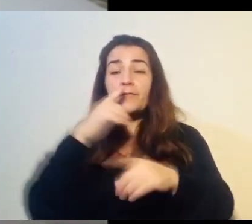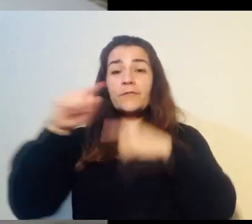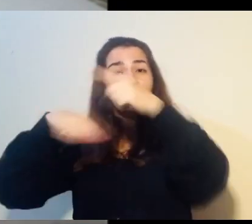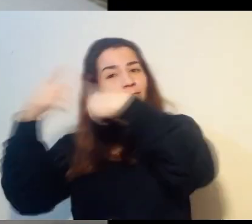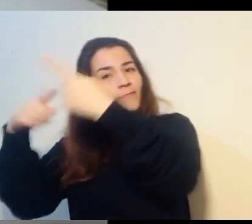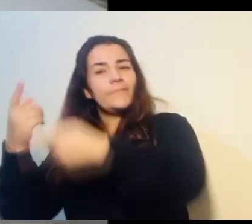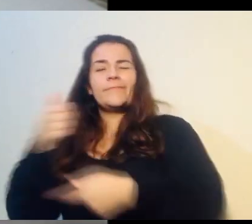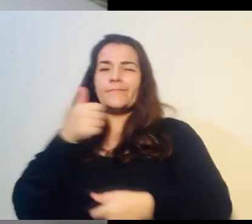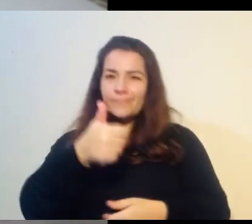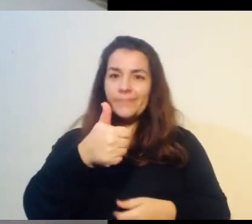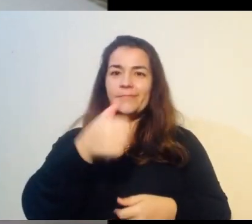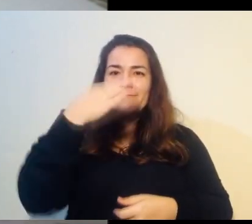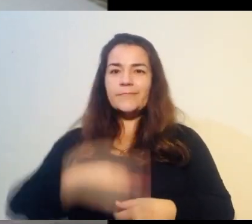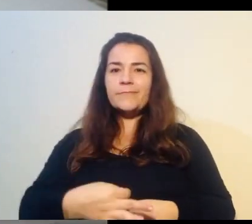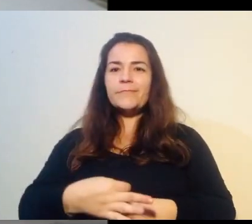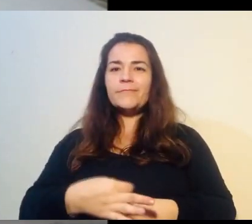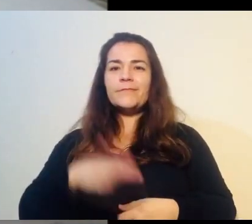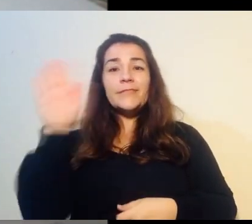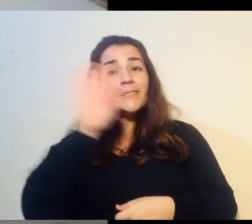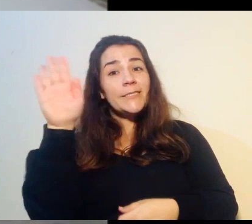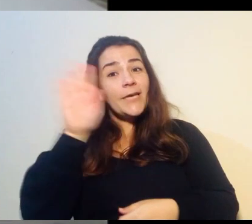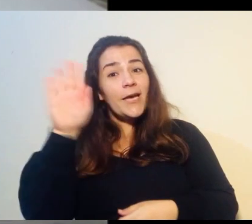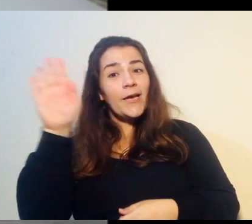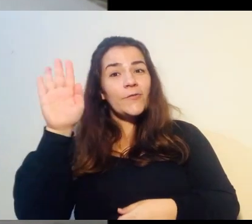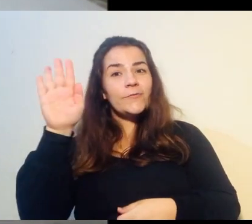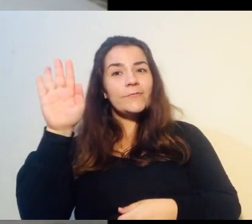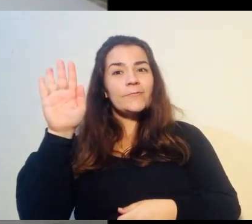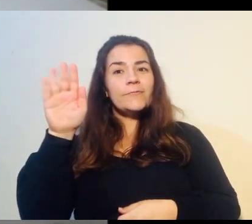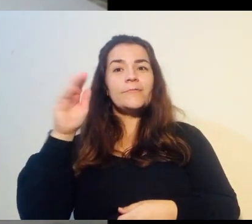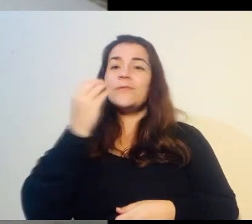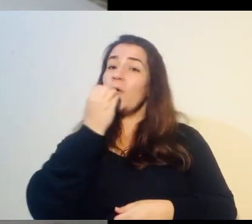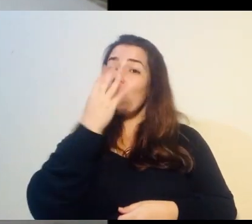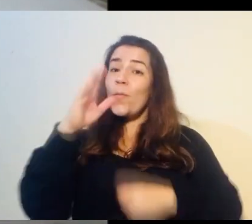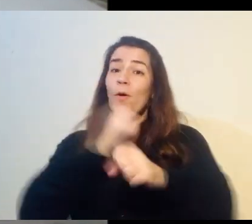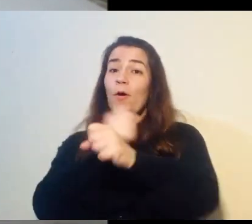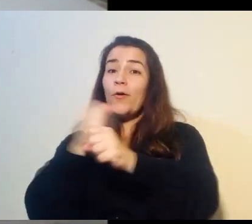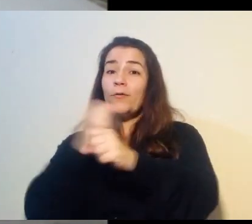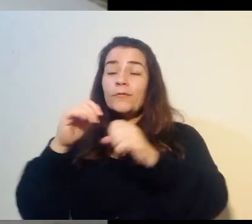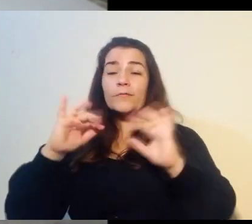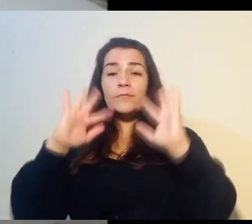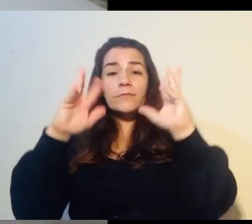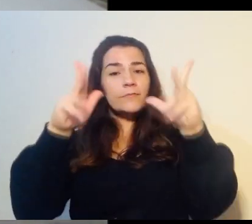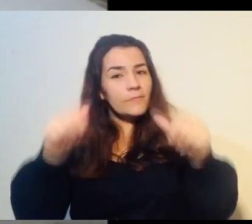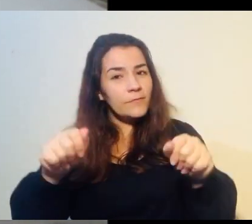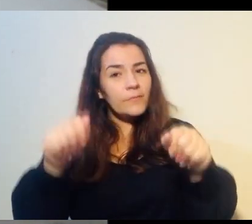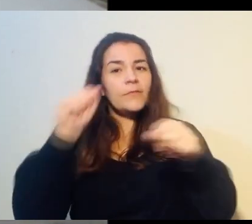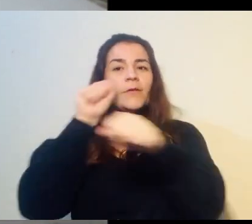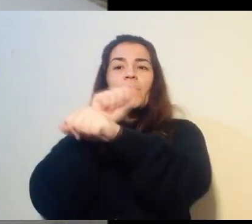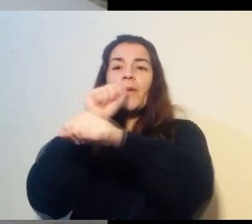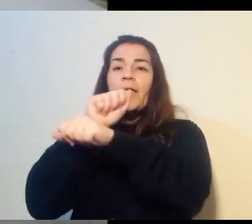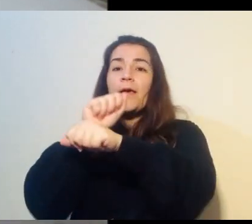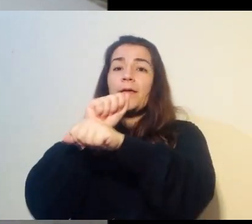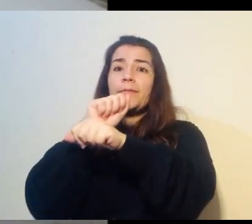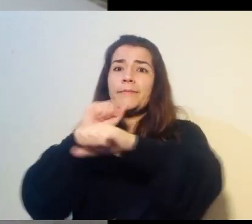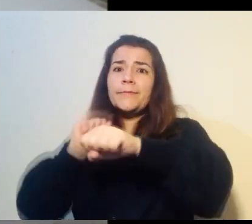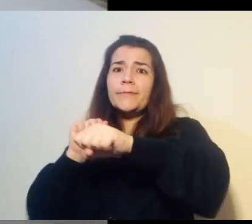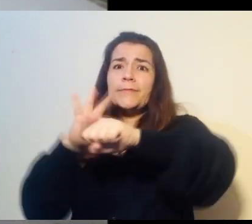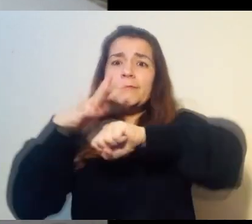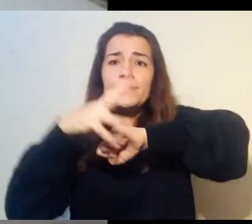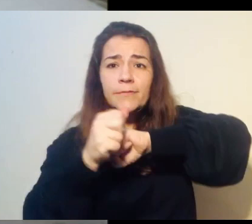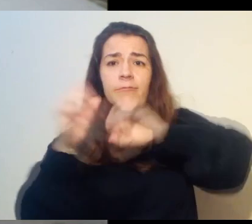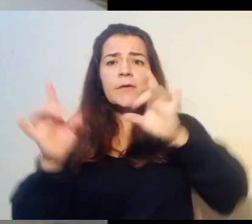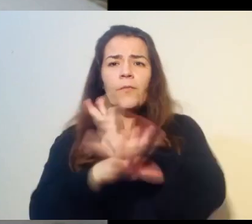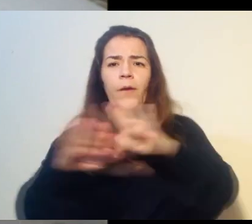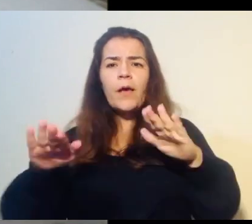numa próxima aí, tá certo? Tchau, tchau. Um bom ano para todo mundo e espero que essa pandemia acabe o mais